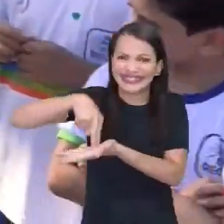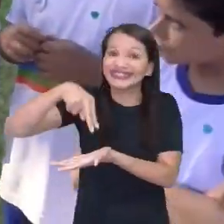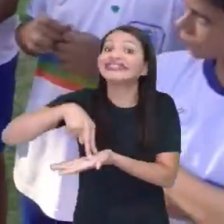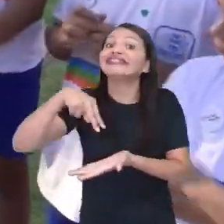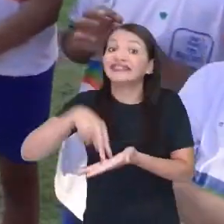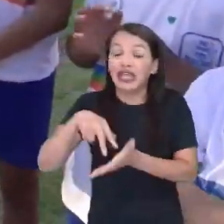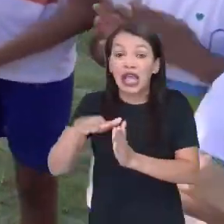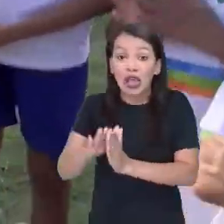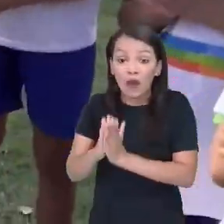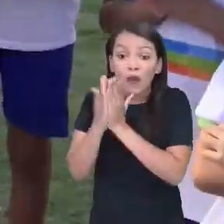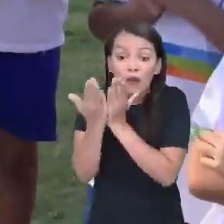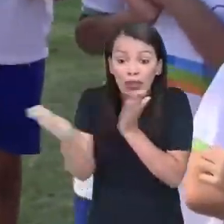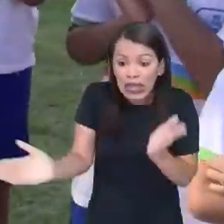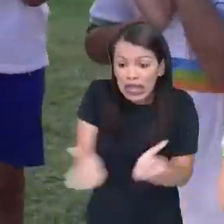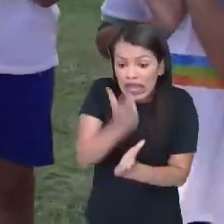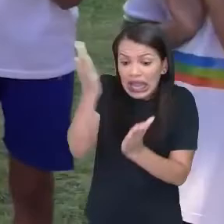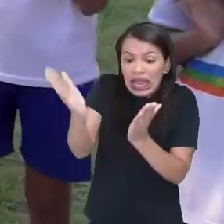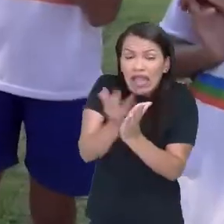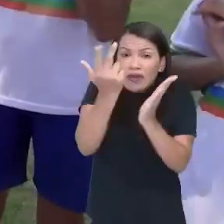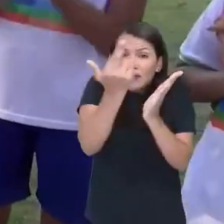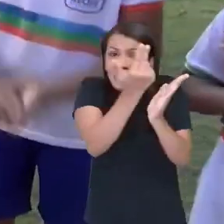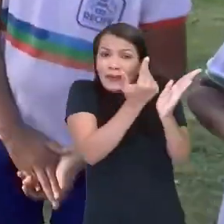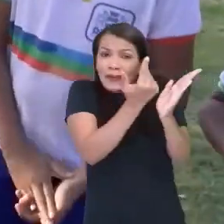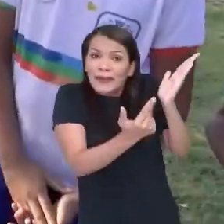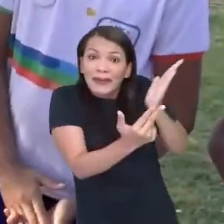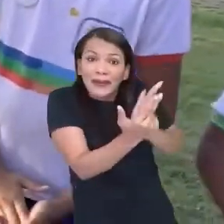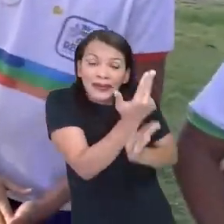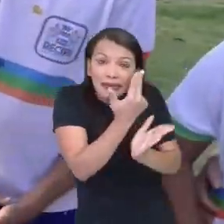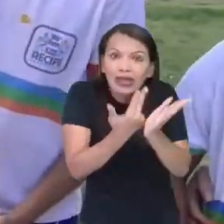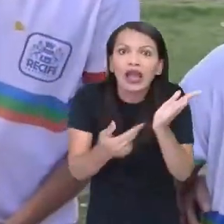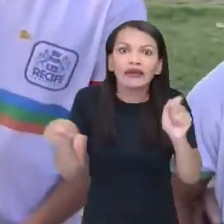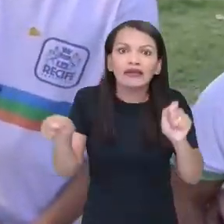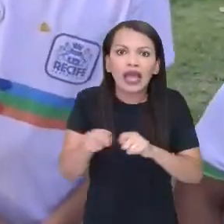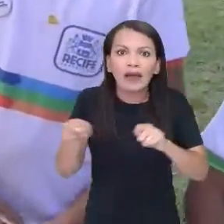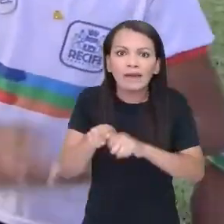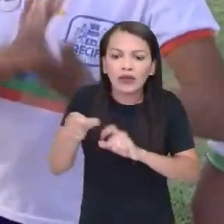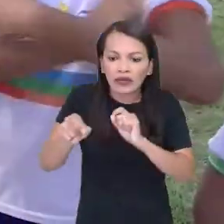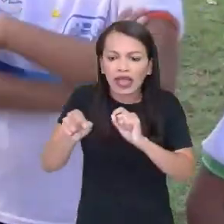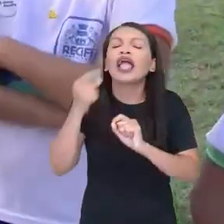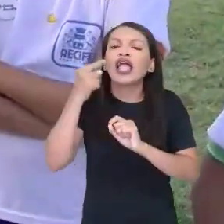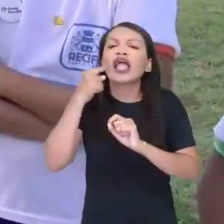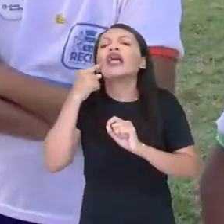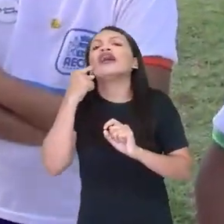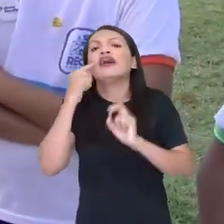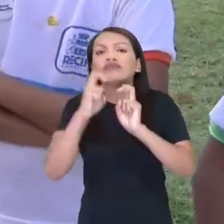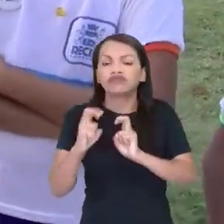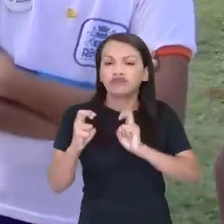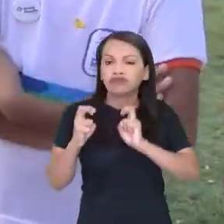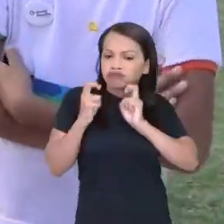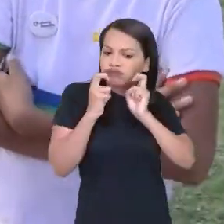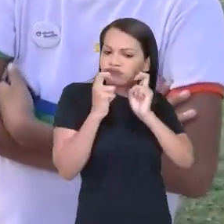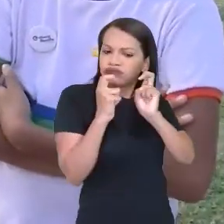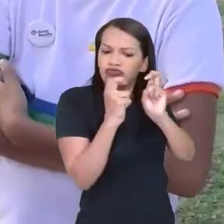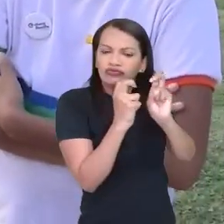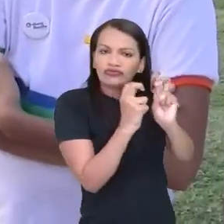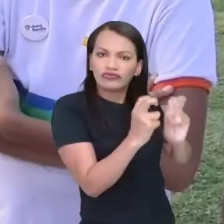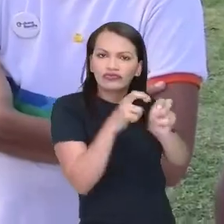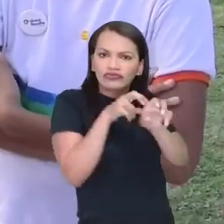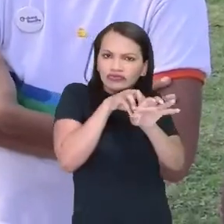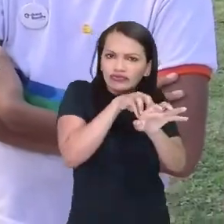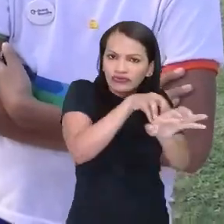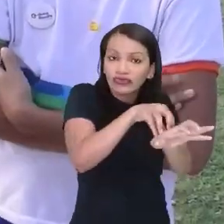livros com muita figura fazer viagem de trem pouquinho de